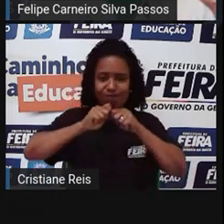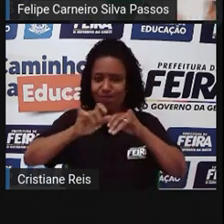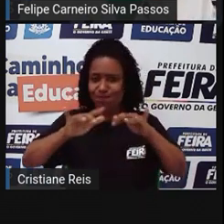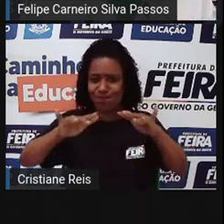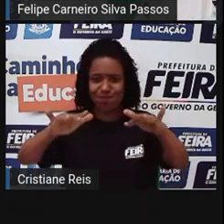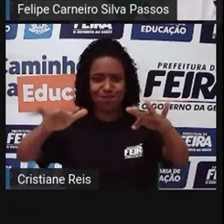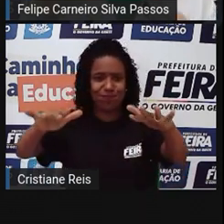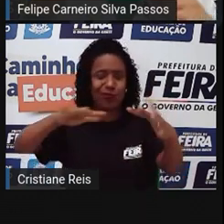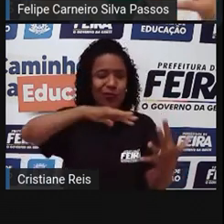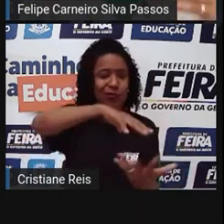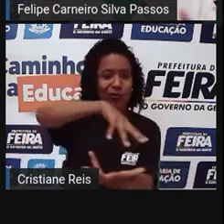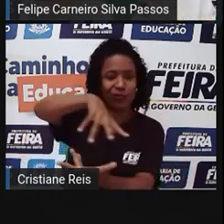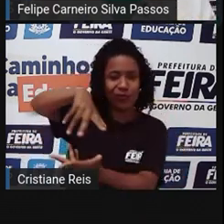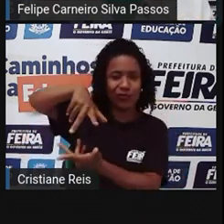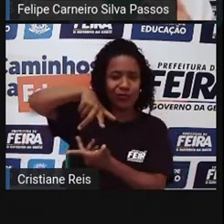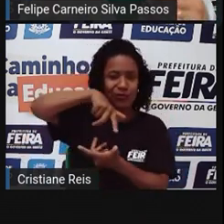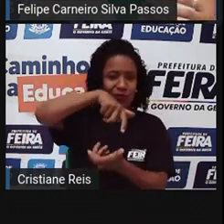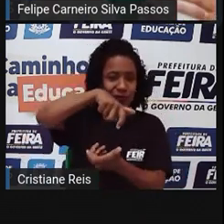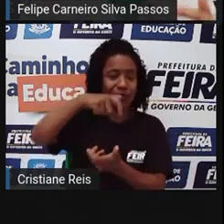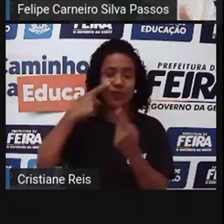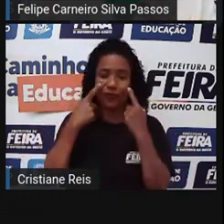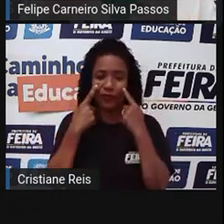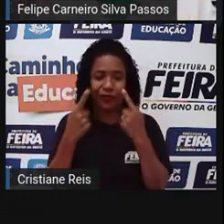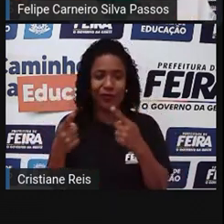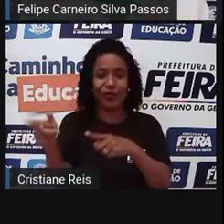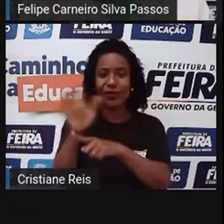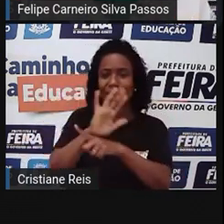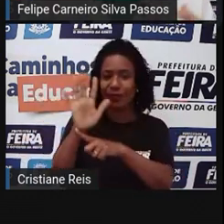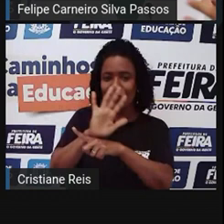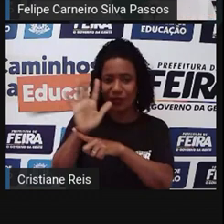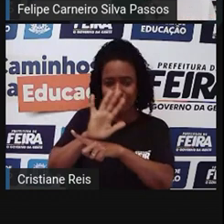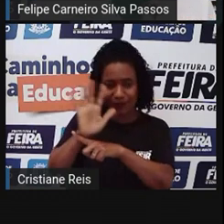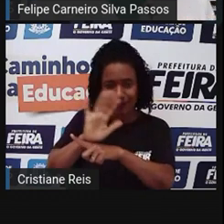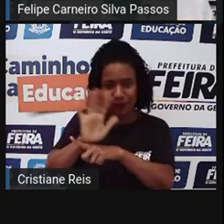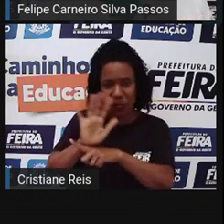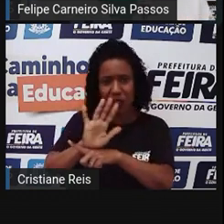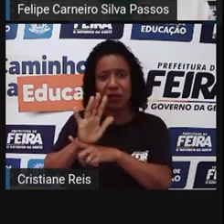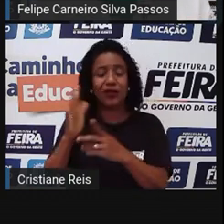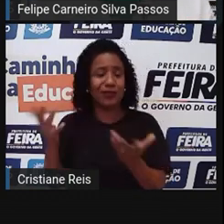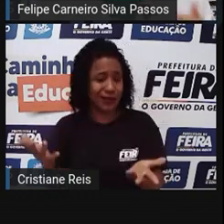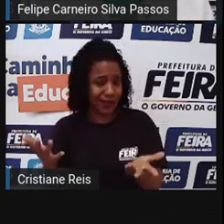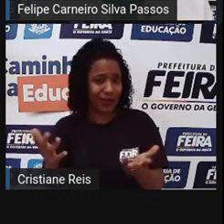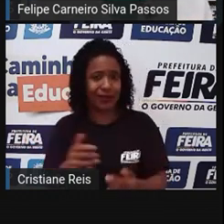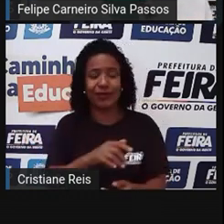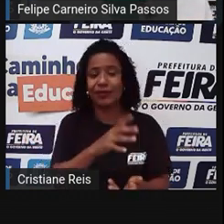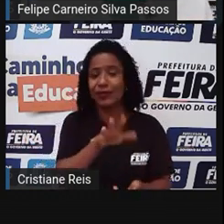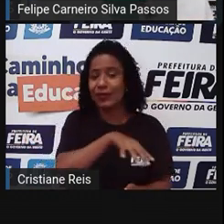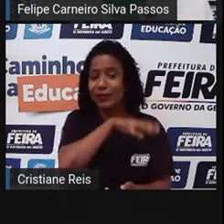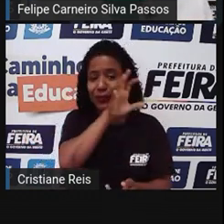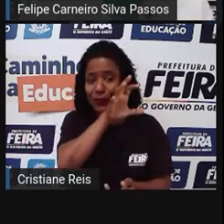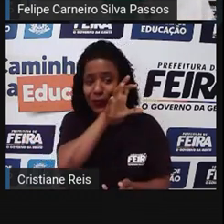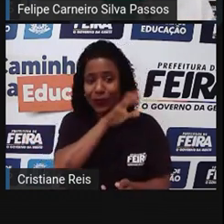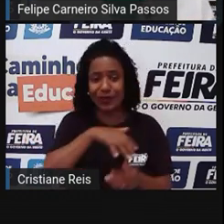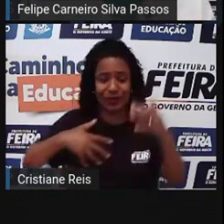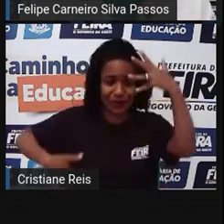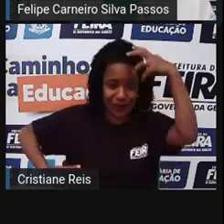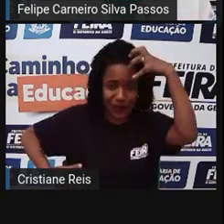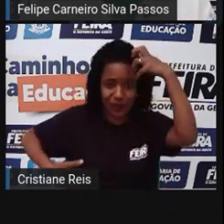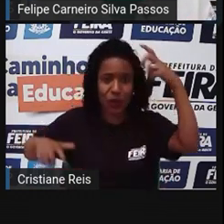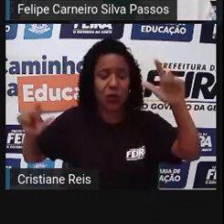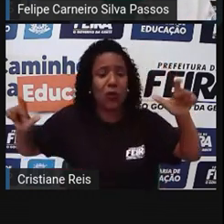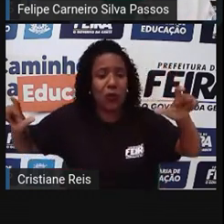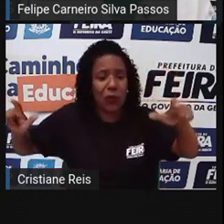espalhando por todo mundo, e como a gente viu no vídeo, foi substituindo outras populações de hominídeos, que eram